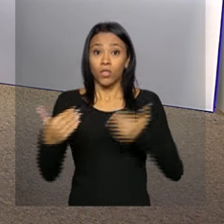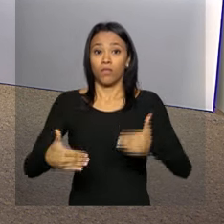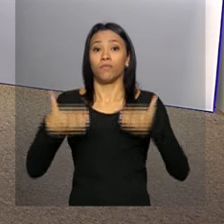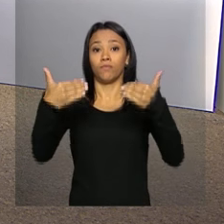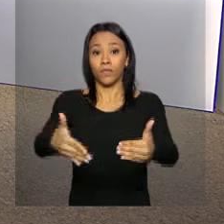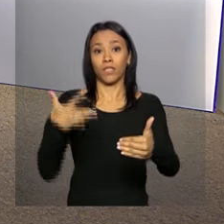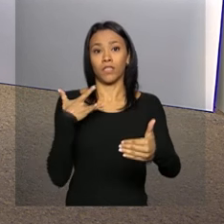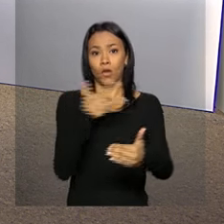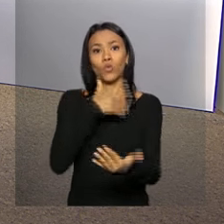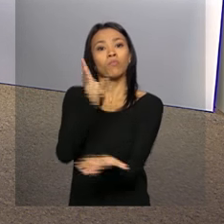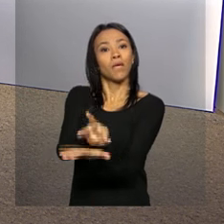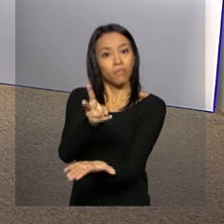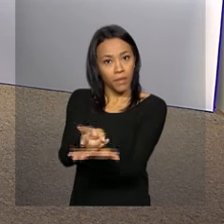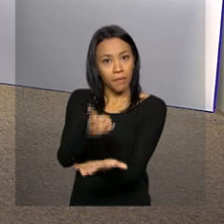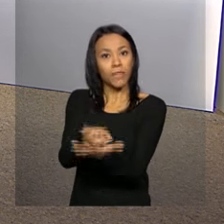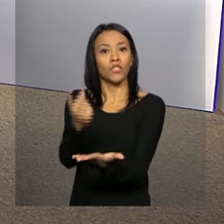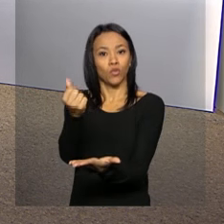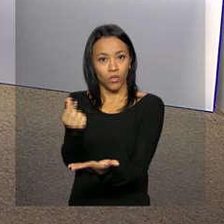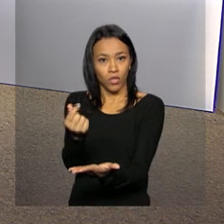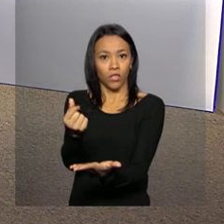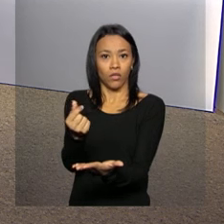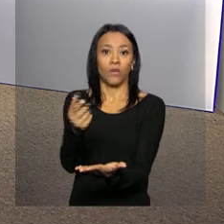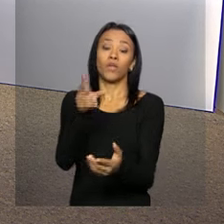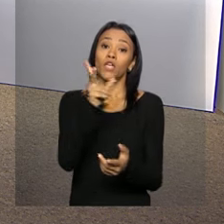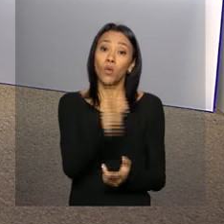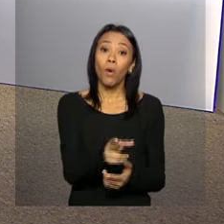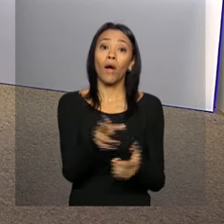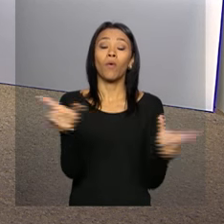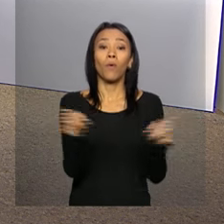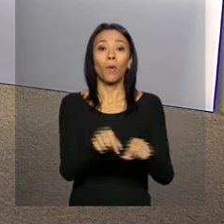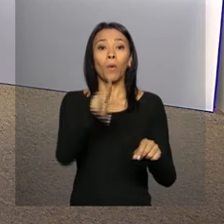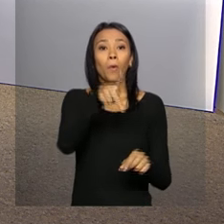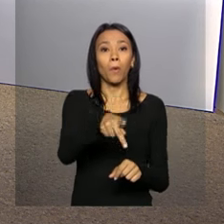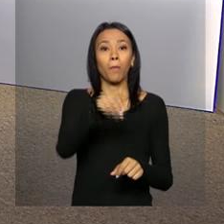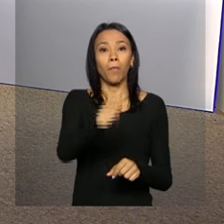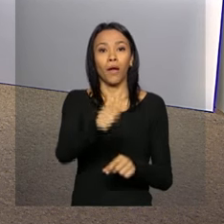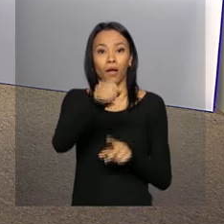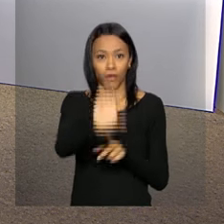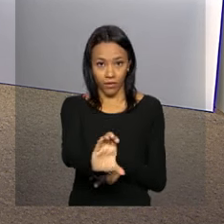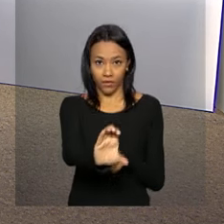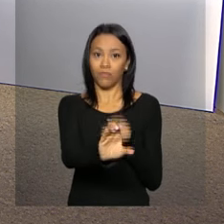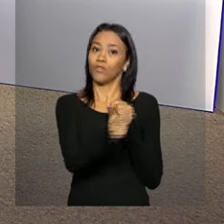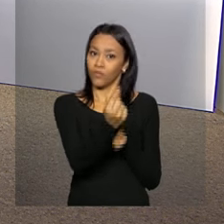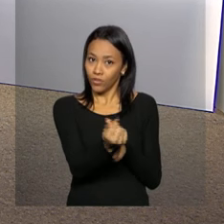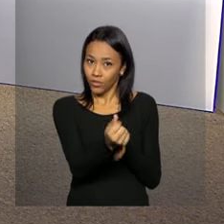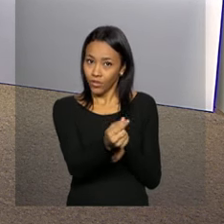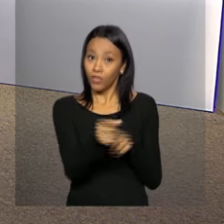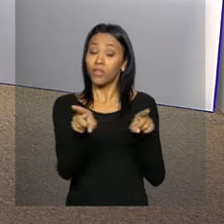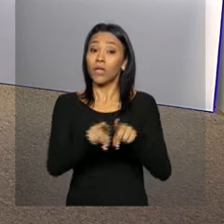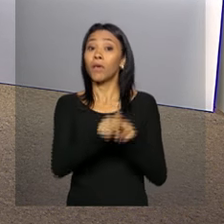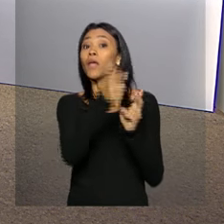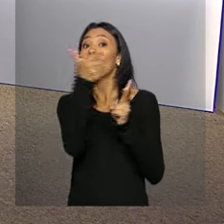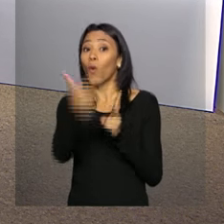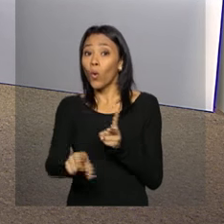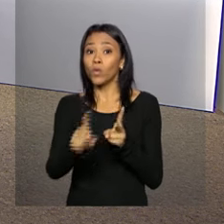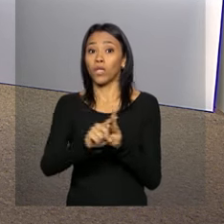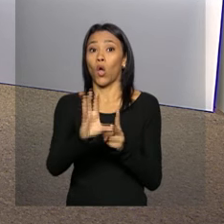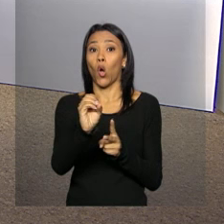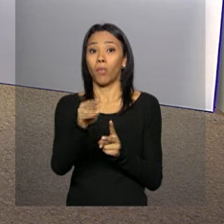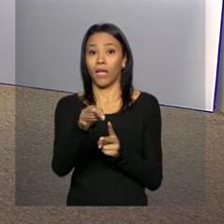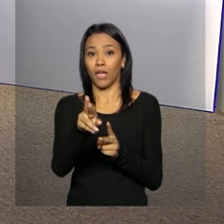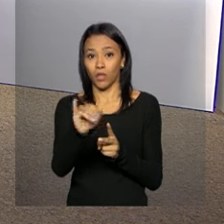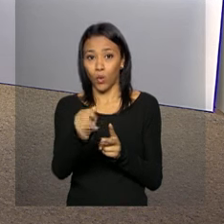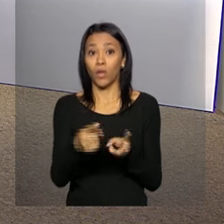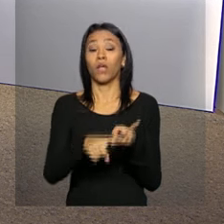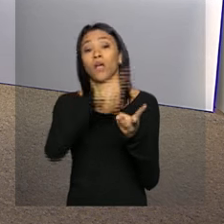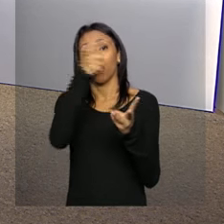estão mantidos, assim como as verbas do PAC, o Programa de Aceleração do Crescimento, das despesas obrigatórias, dos